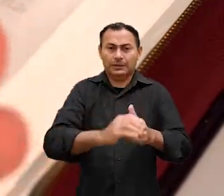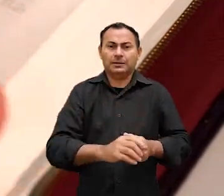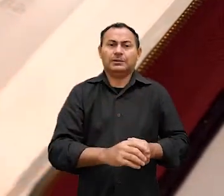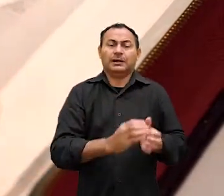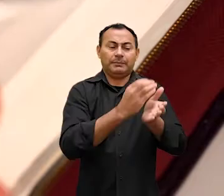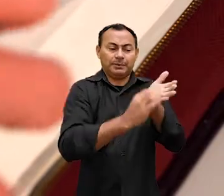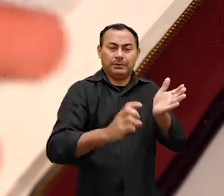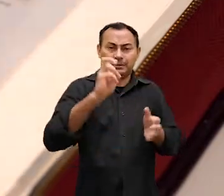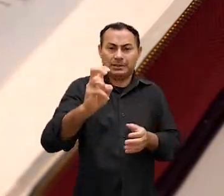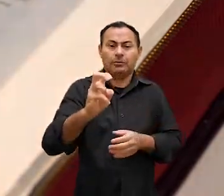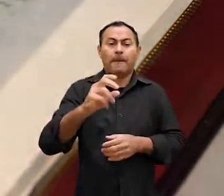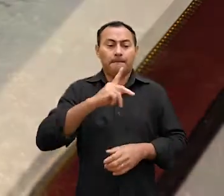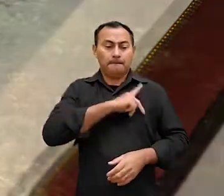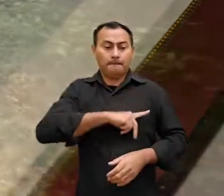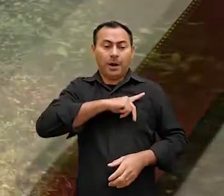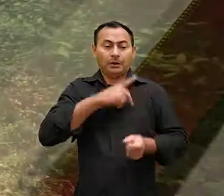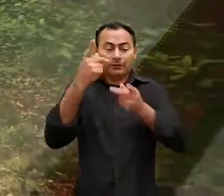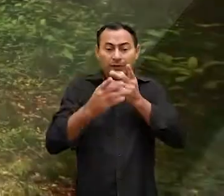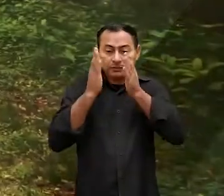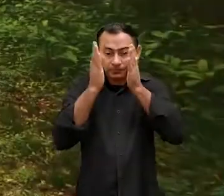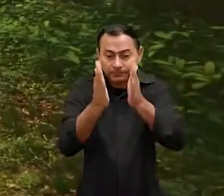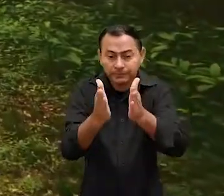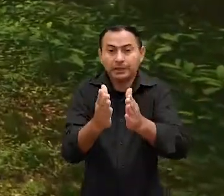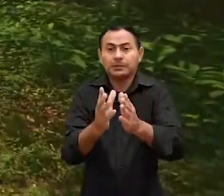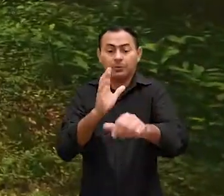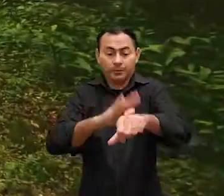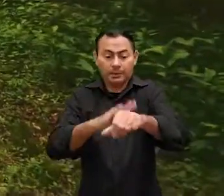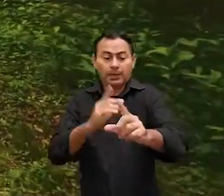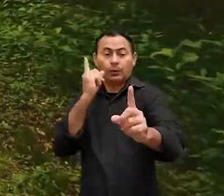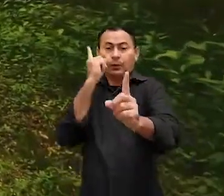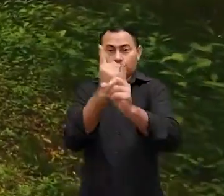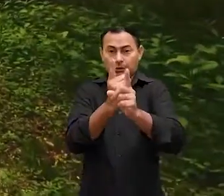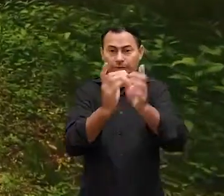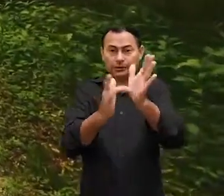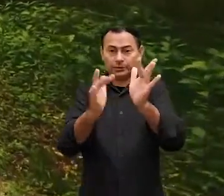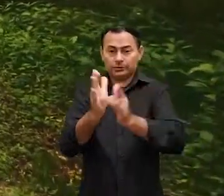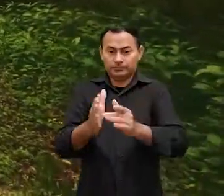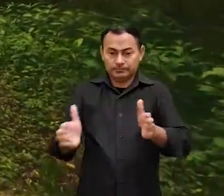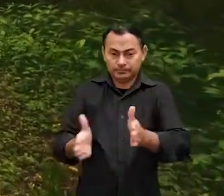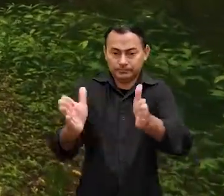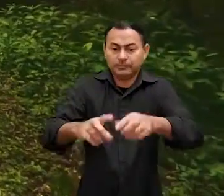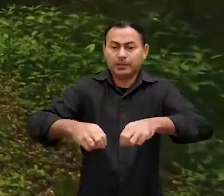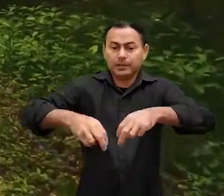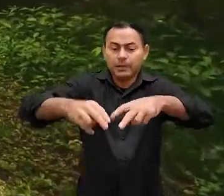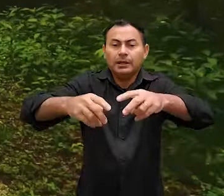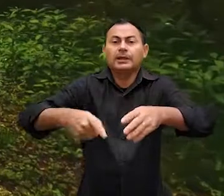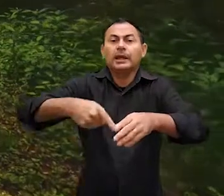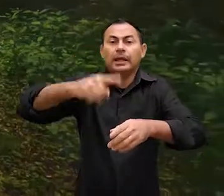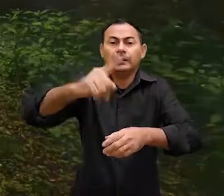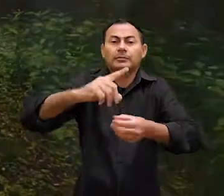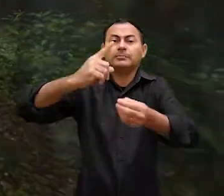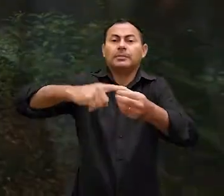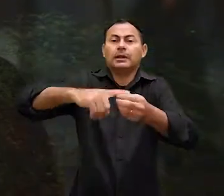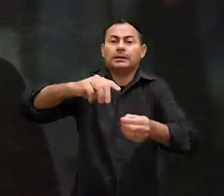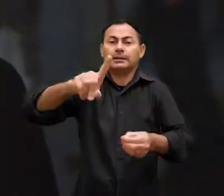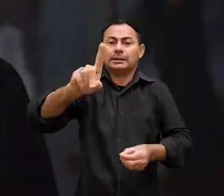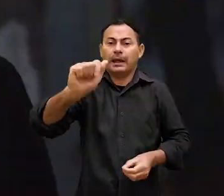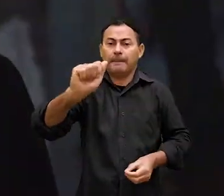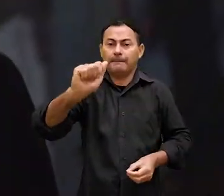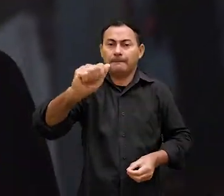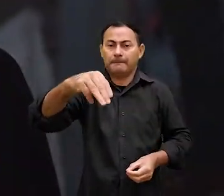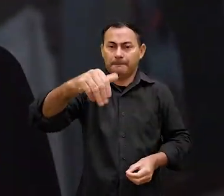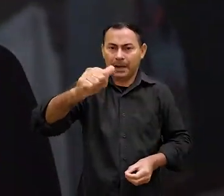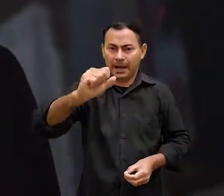era excêntrico porque desde que encontrara Jesus Cristo na estrada a caminho de Damasco, passou a ter um